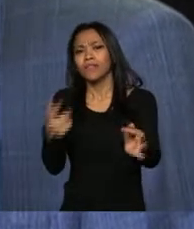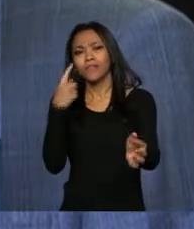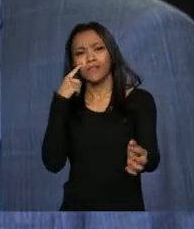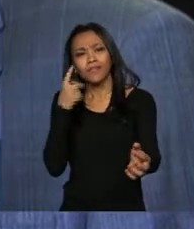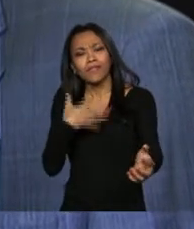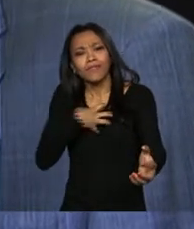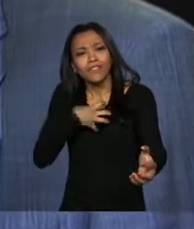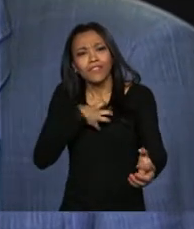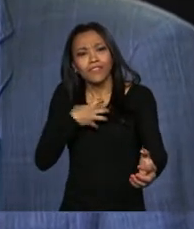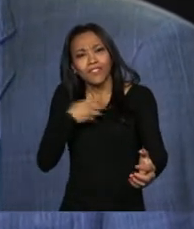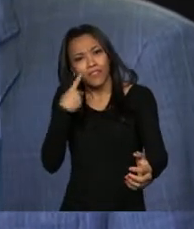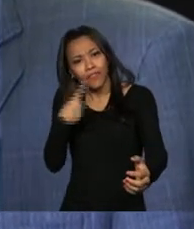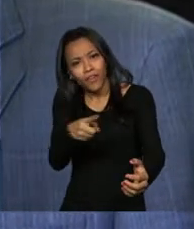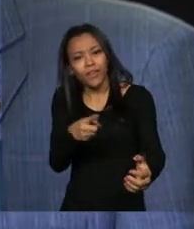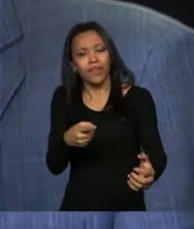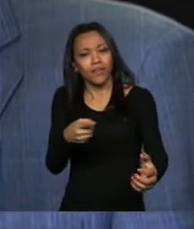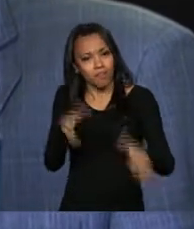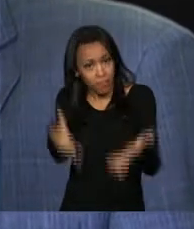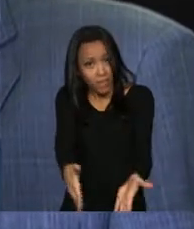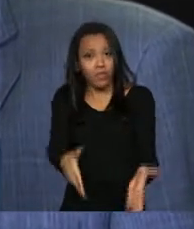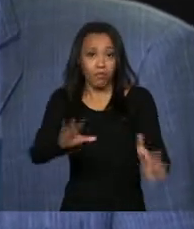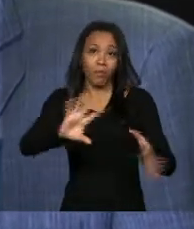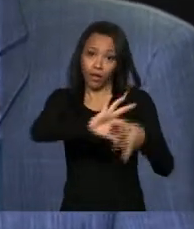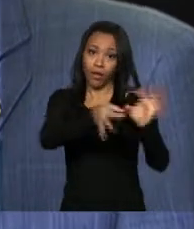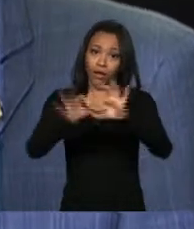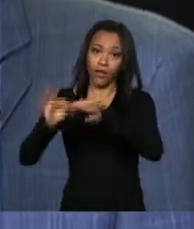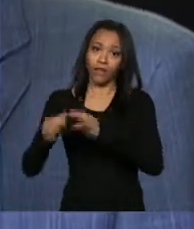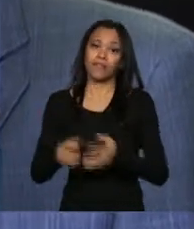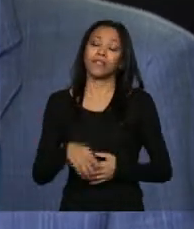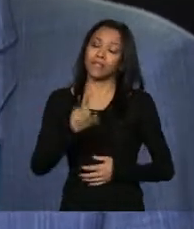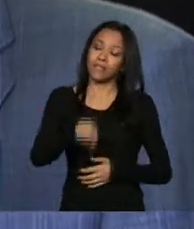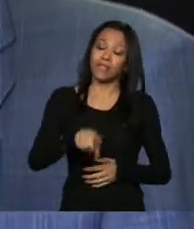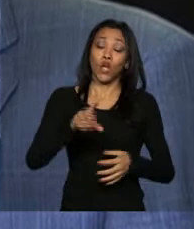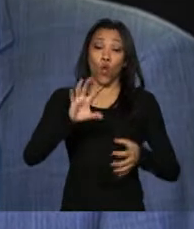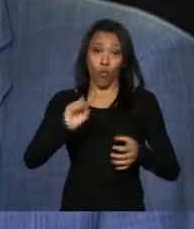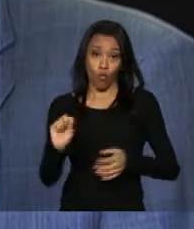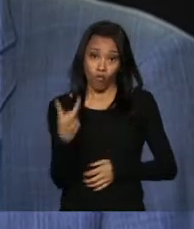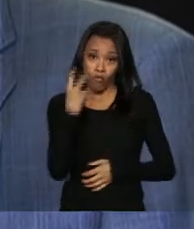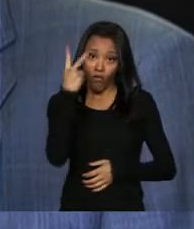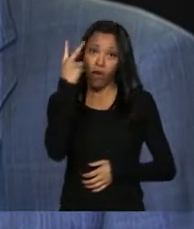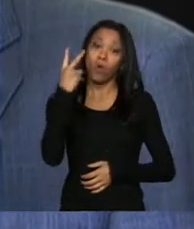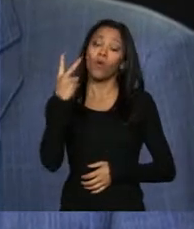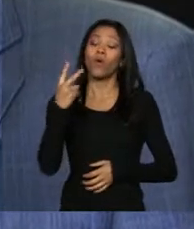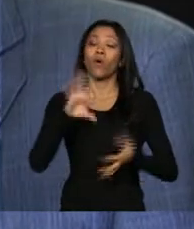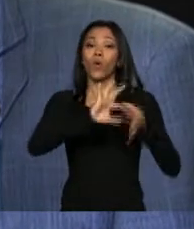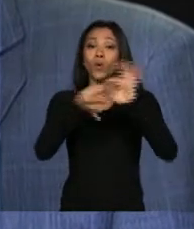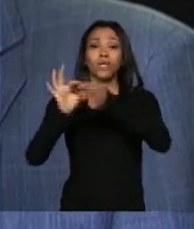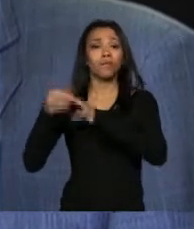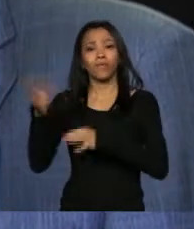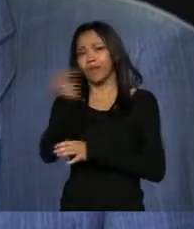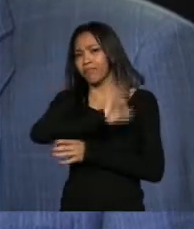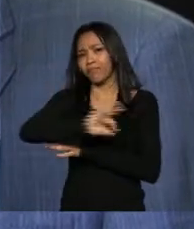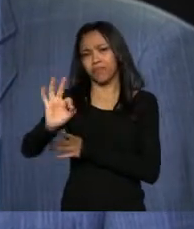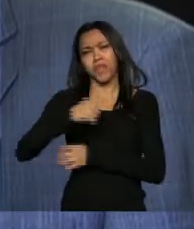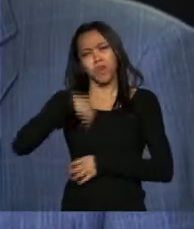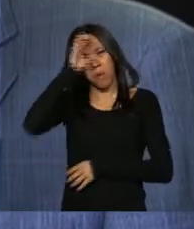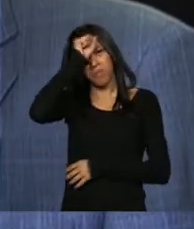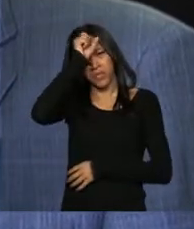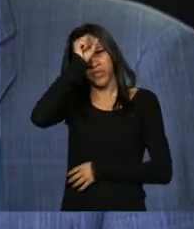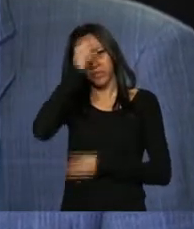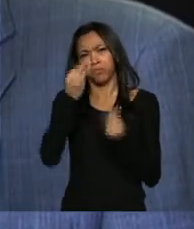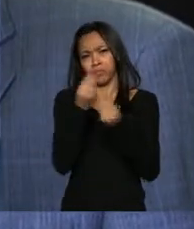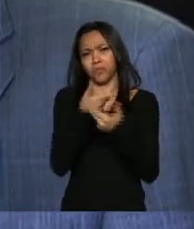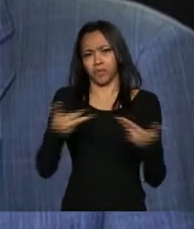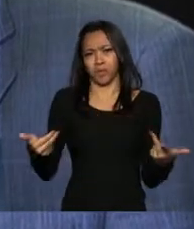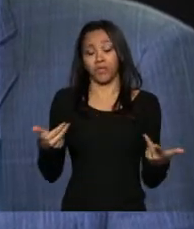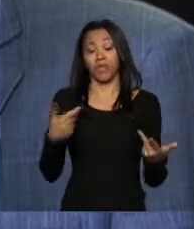privilégio, essa sensação de participar dos Jogos? Essa celebração dos valores olímpicos é fundamental a gente frisar sempre, porque eu aprendi muito com isso. E eu acho